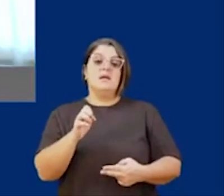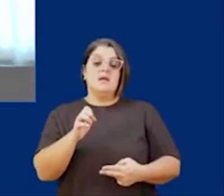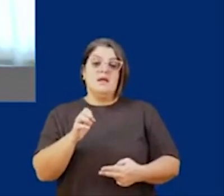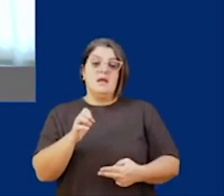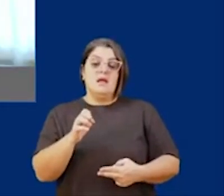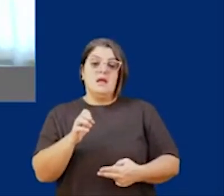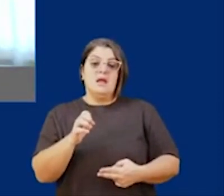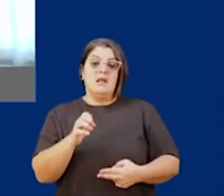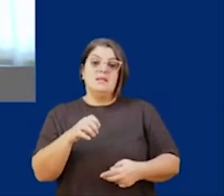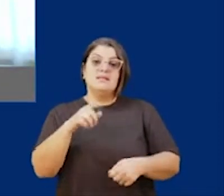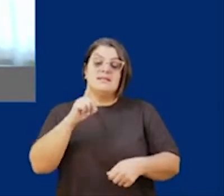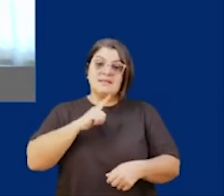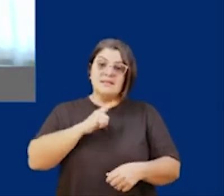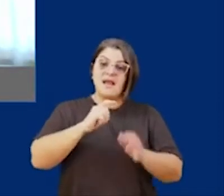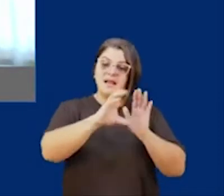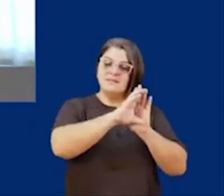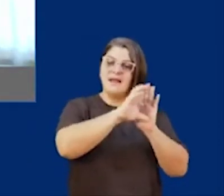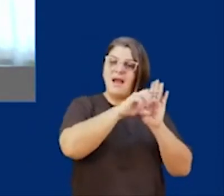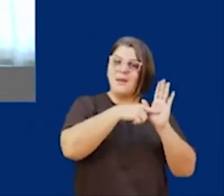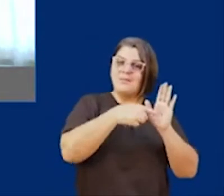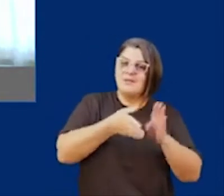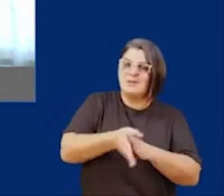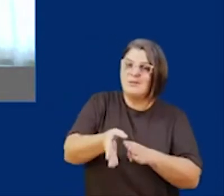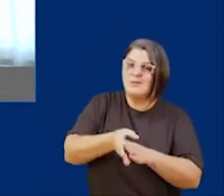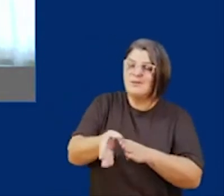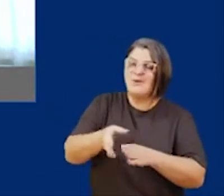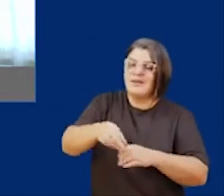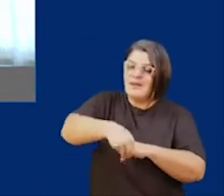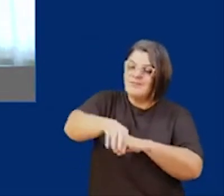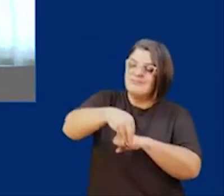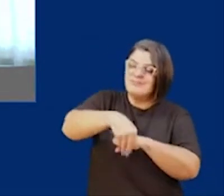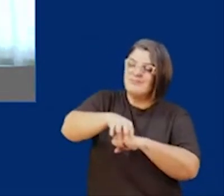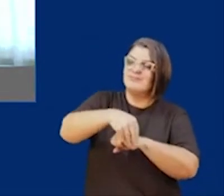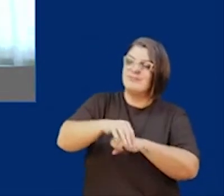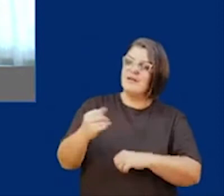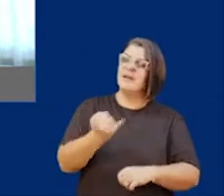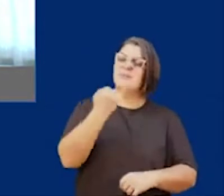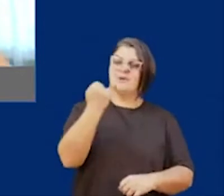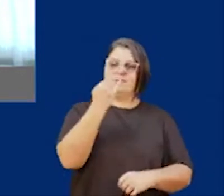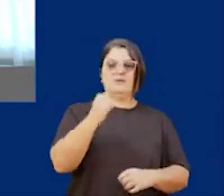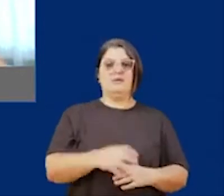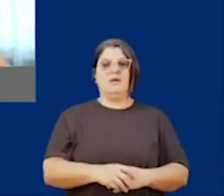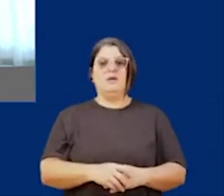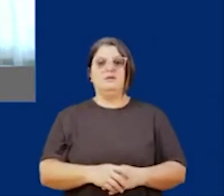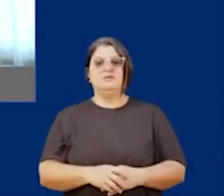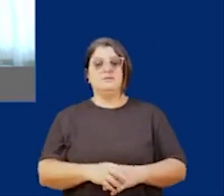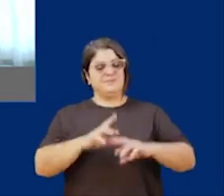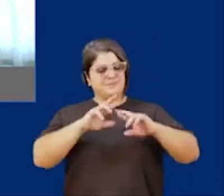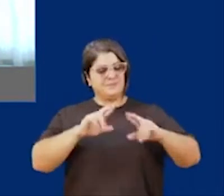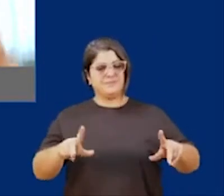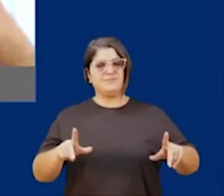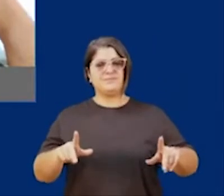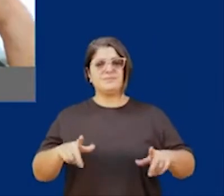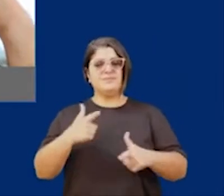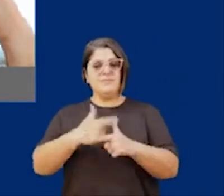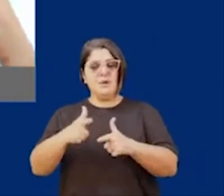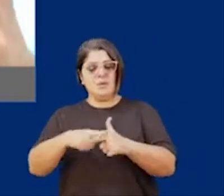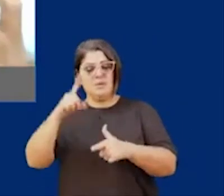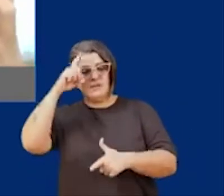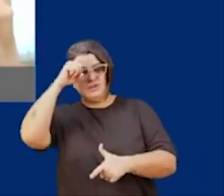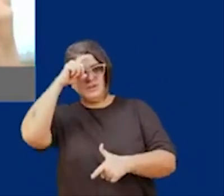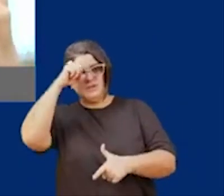parte do guia, e acho que essa é uma coisa importante, né, de novo, faz muita diferença, né, quando você está passando por uma situação difícil e você